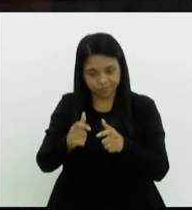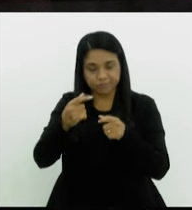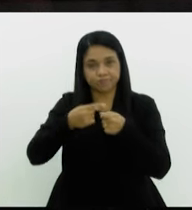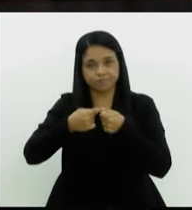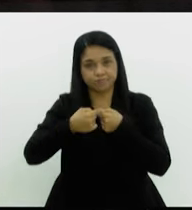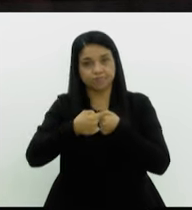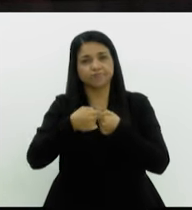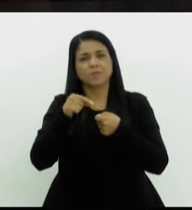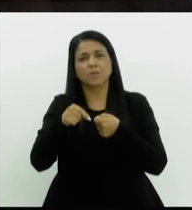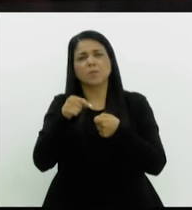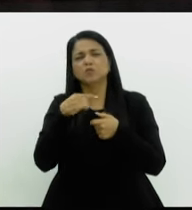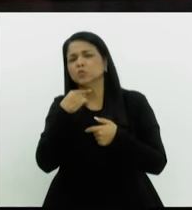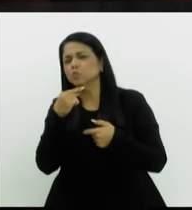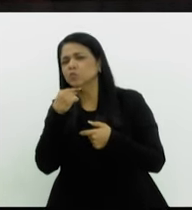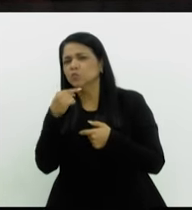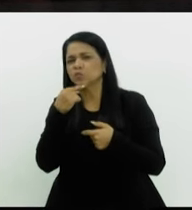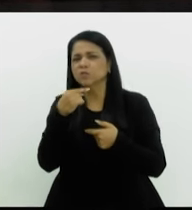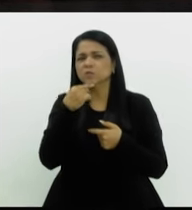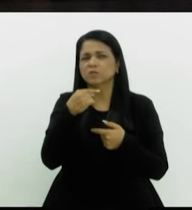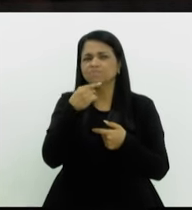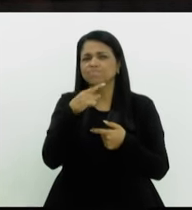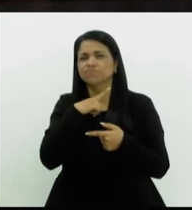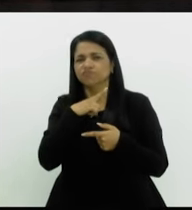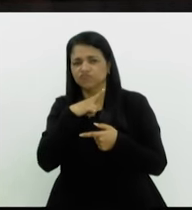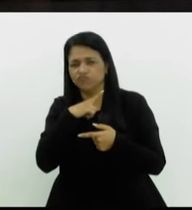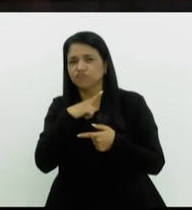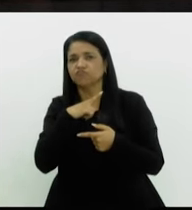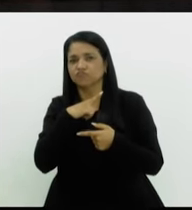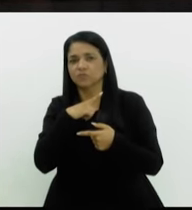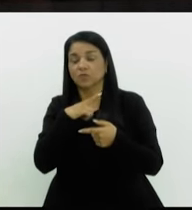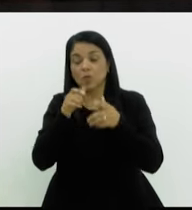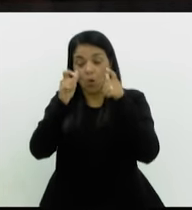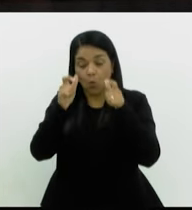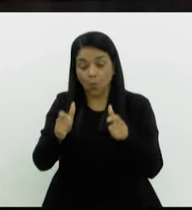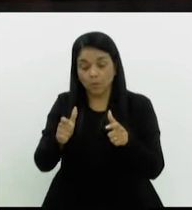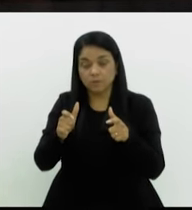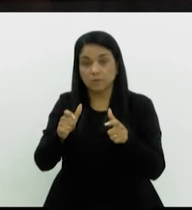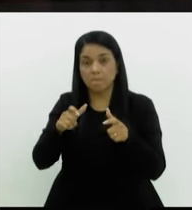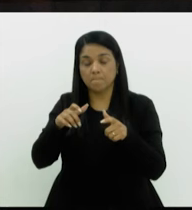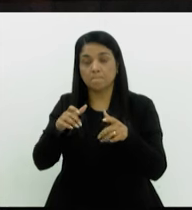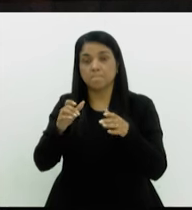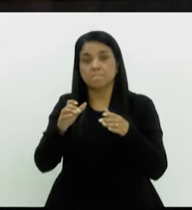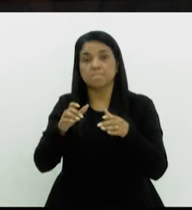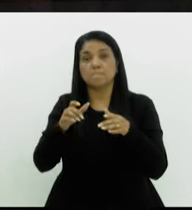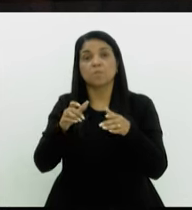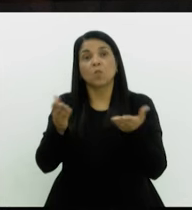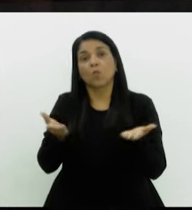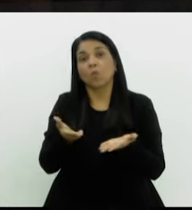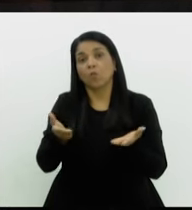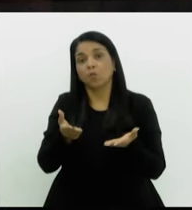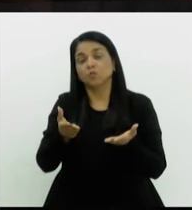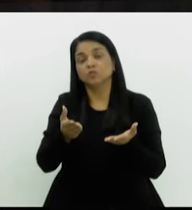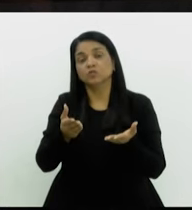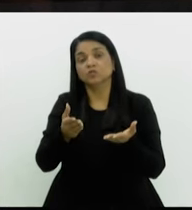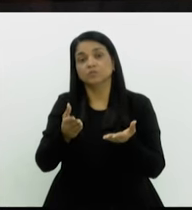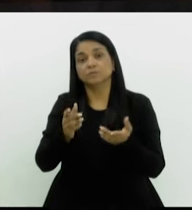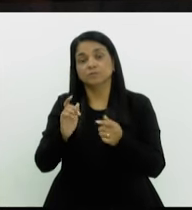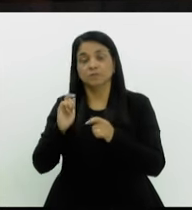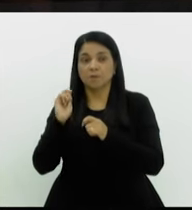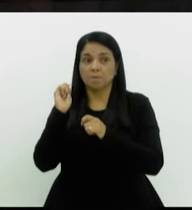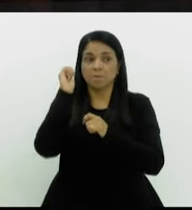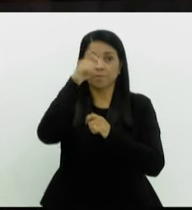que existia com relação à ocupação da área onde hoje funciona a